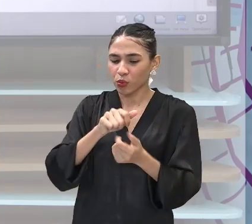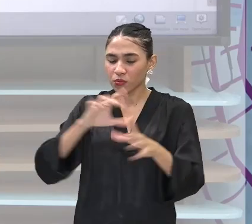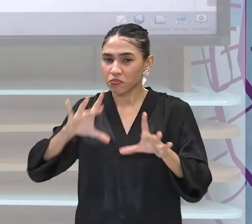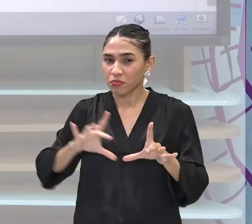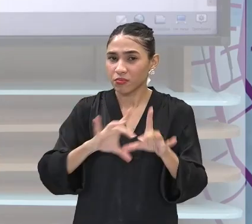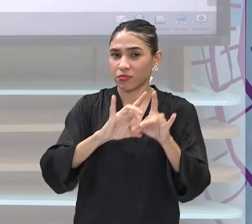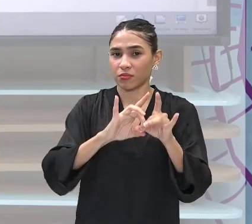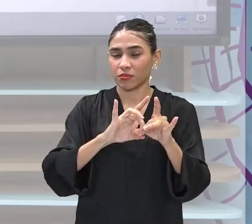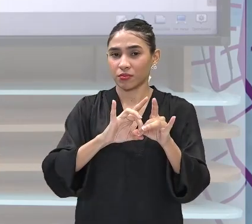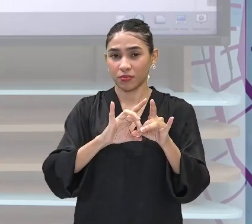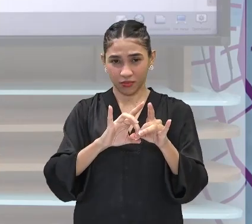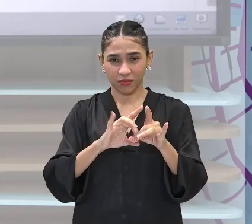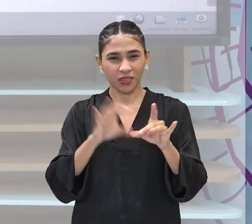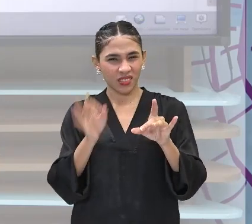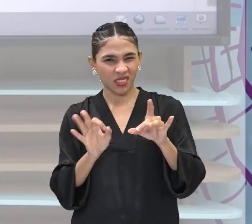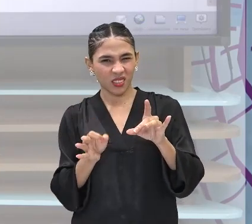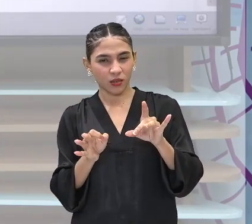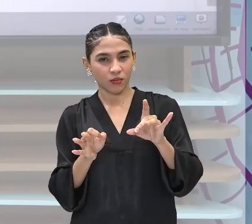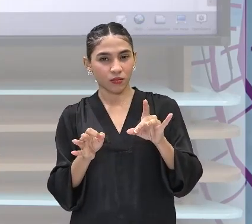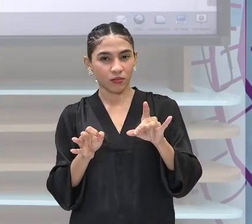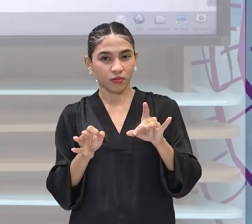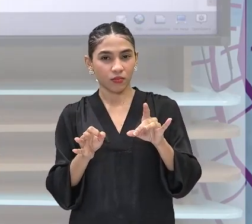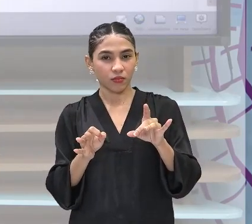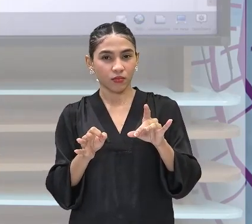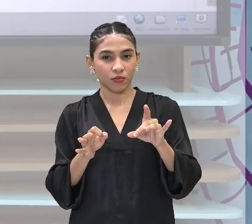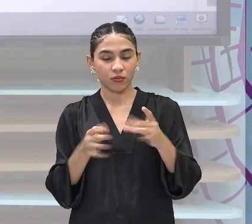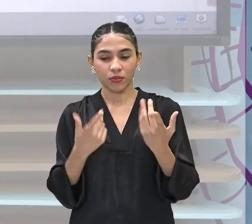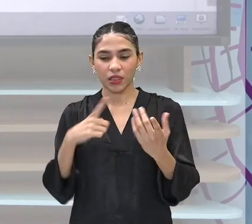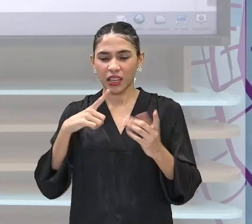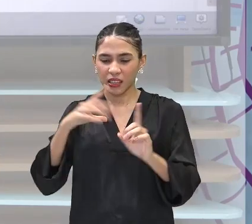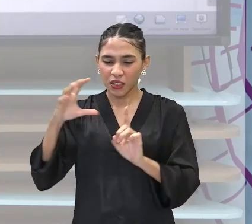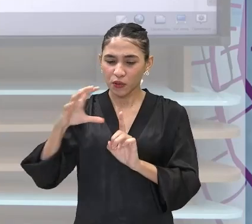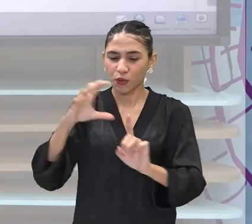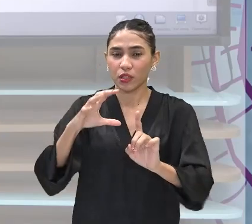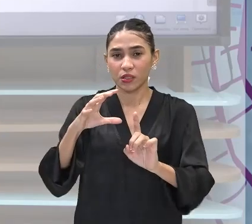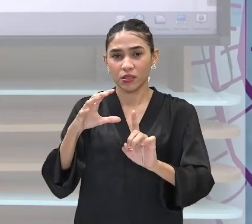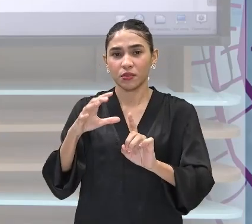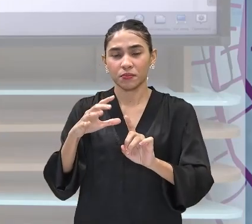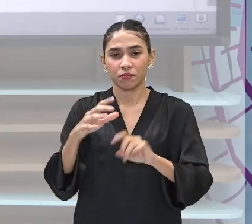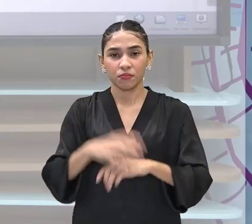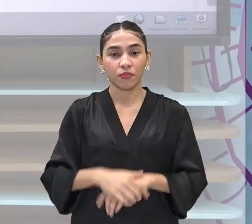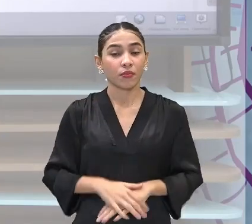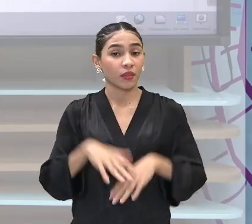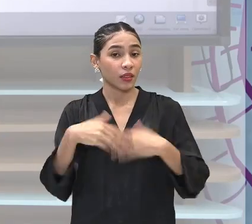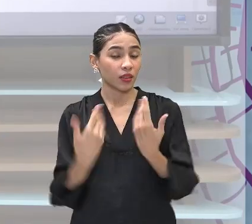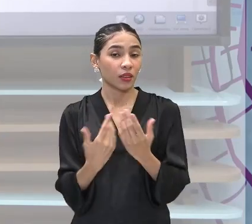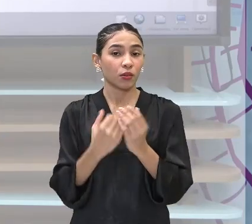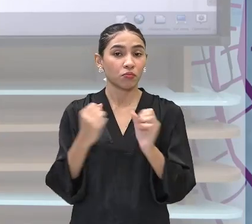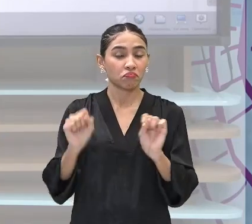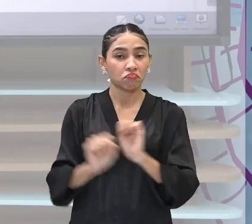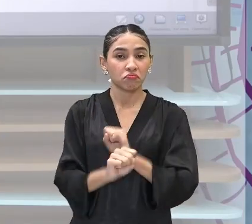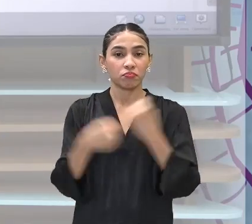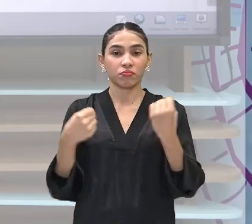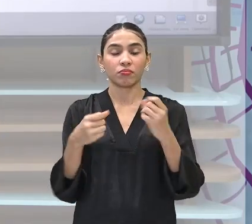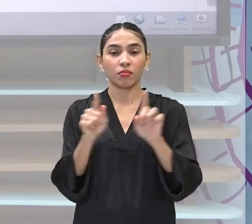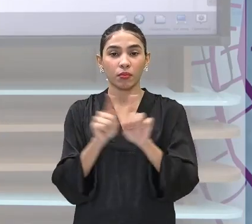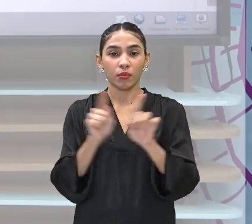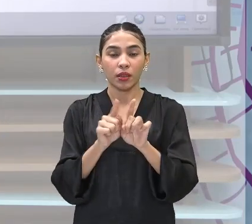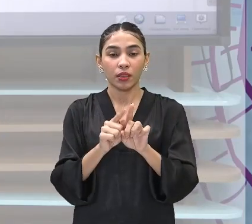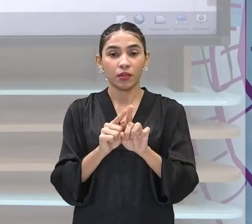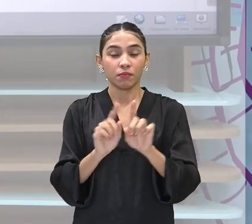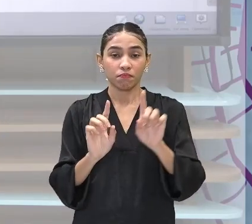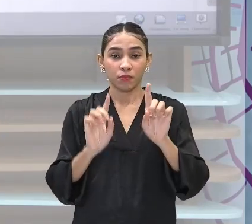à outra, né, ser completamente dominada? Então, um primeiro impacto das difusões dos